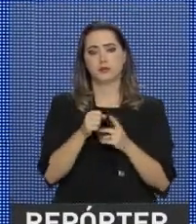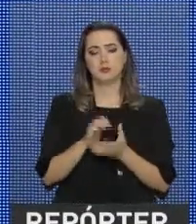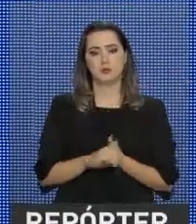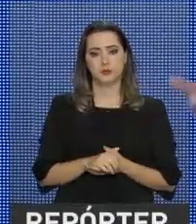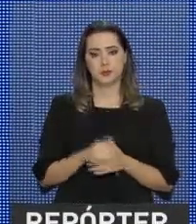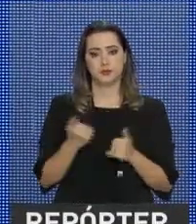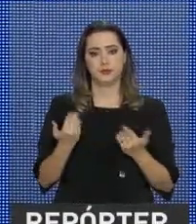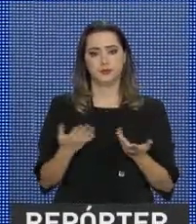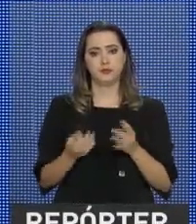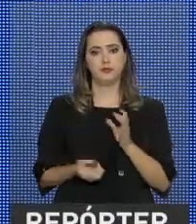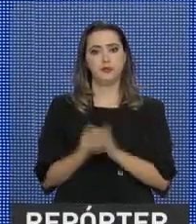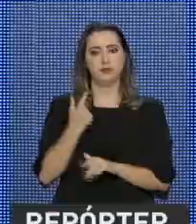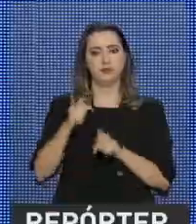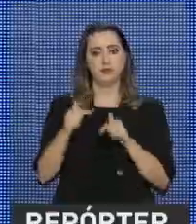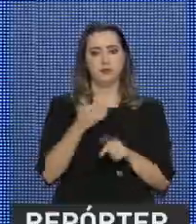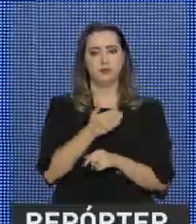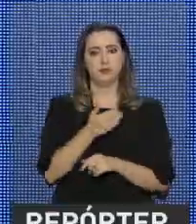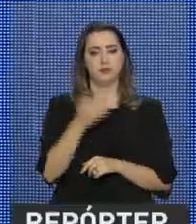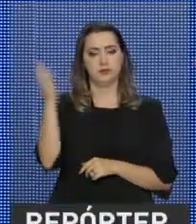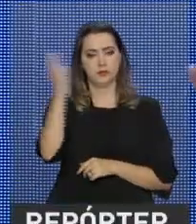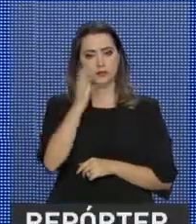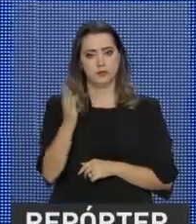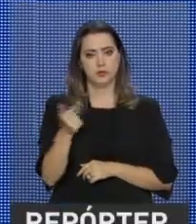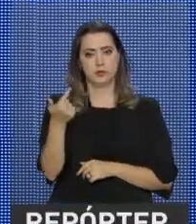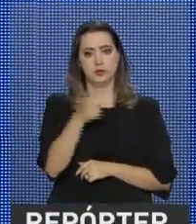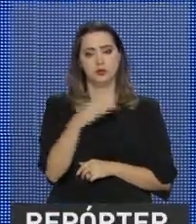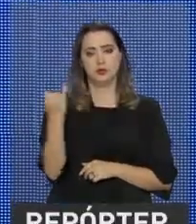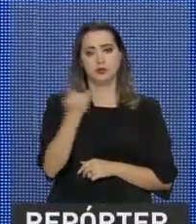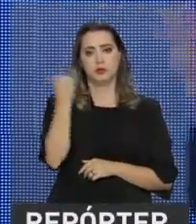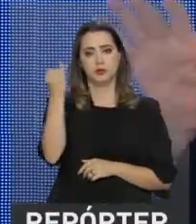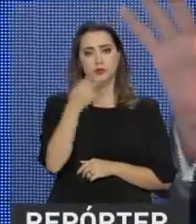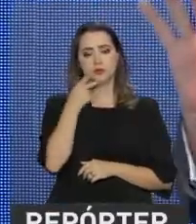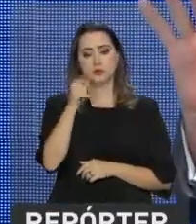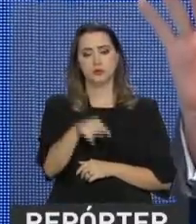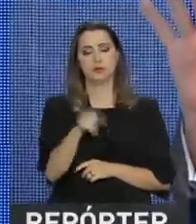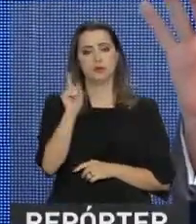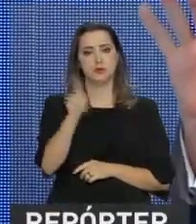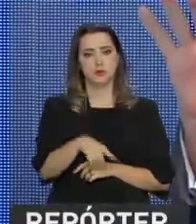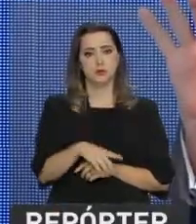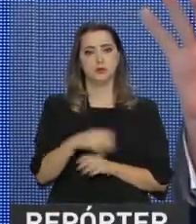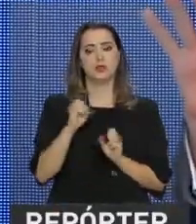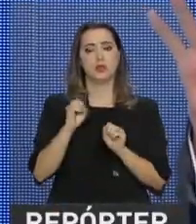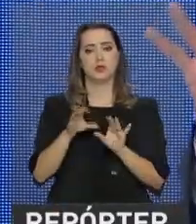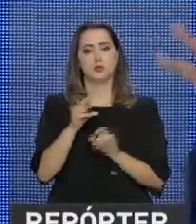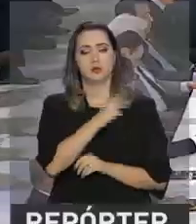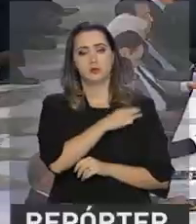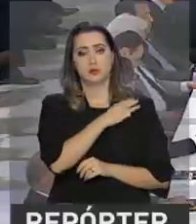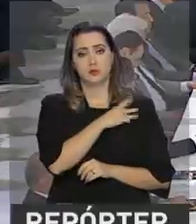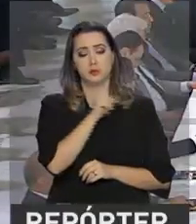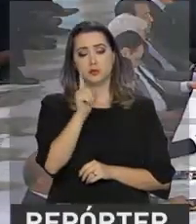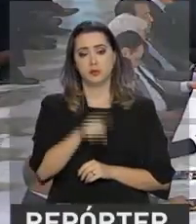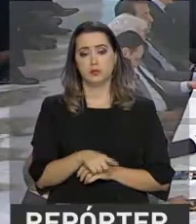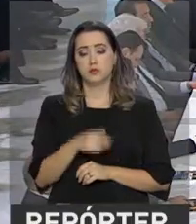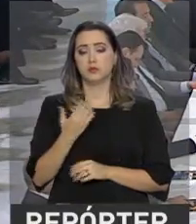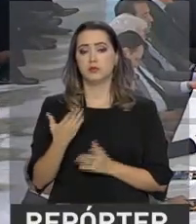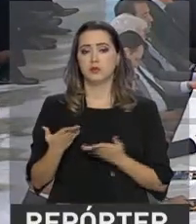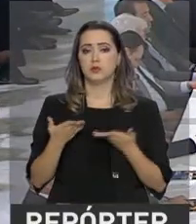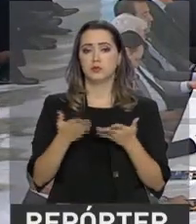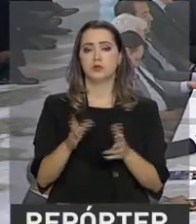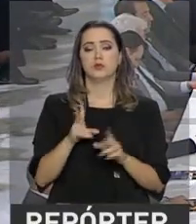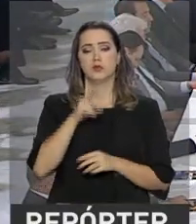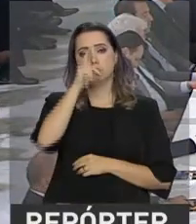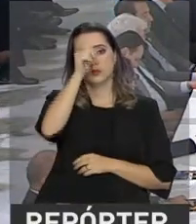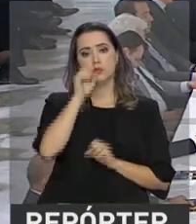e emprego no brasil outra reforma importante citada pelo presidente foi a do ensino médio que segundo ele veio para